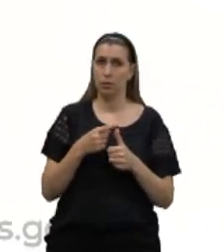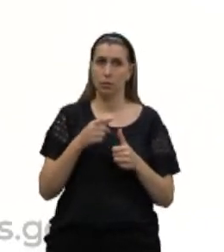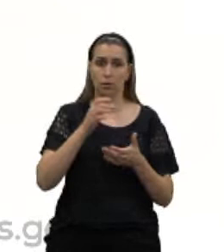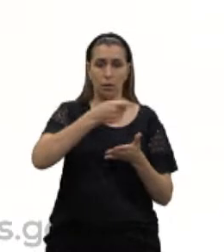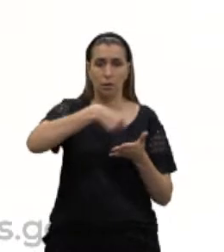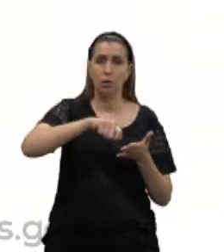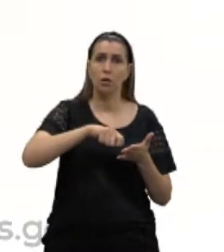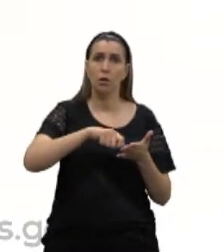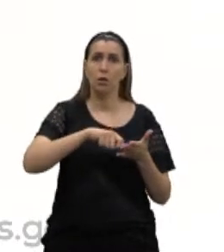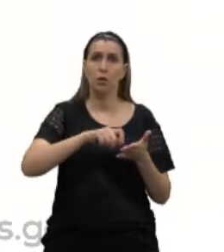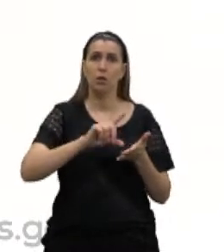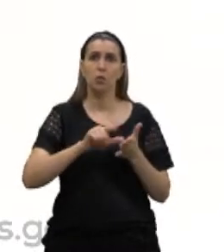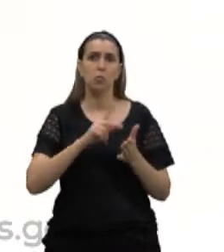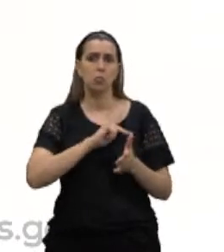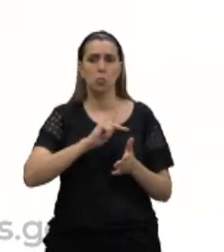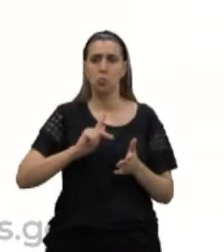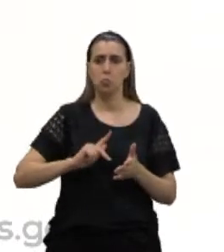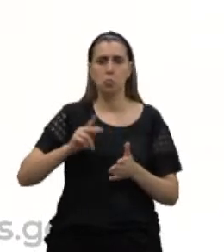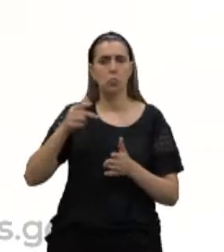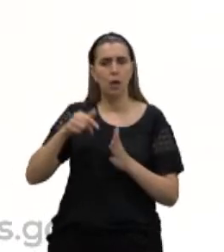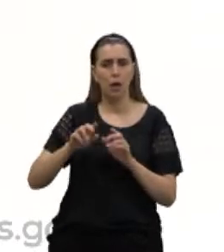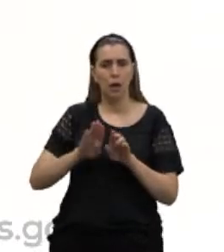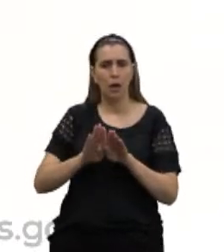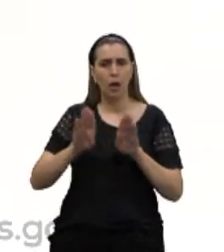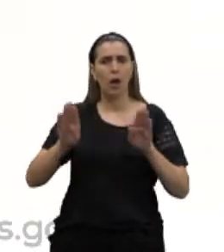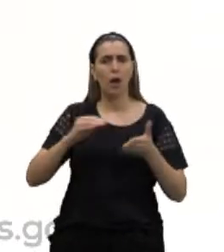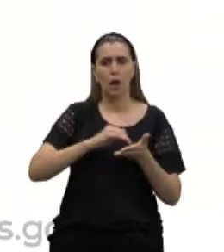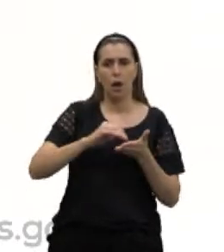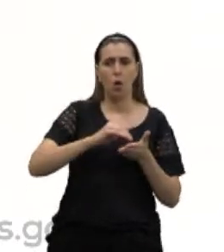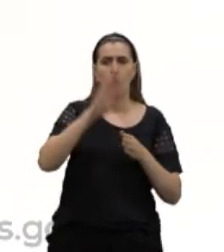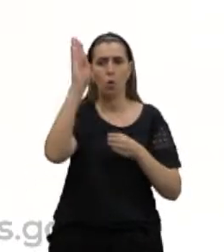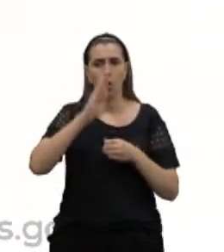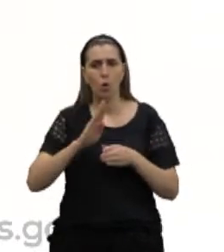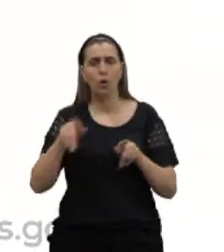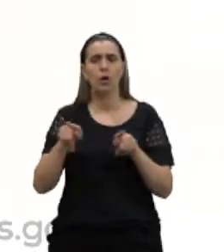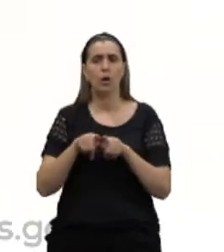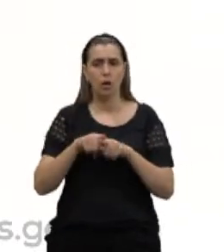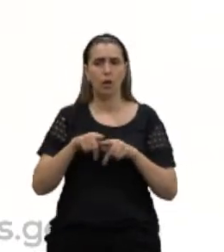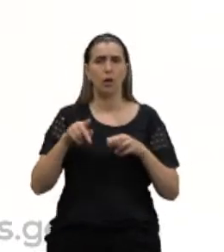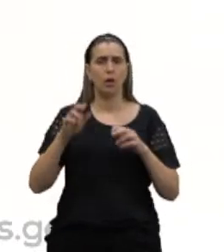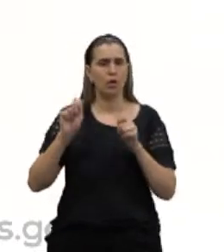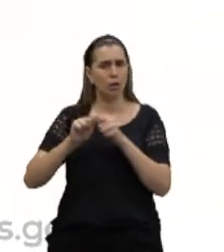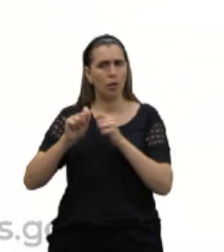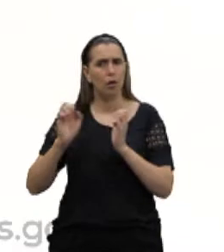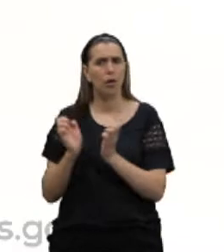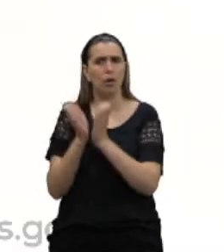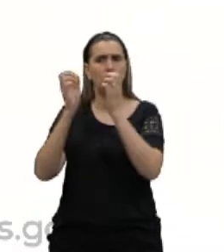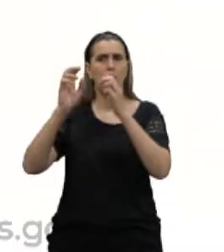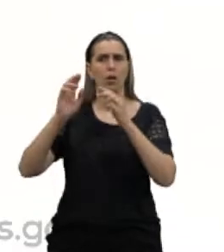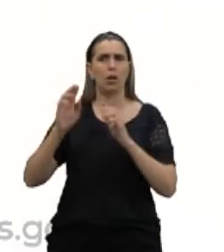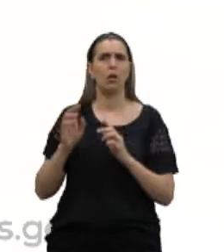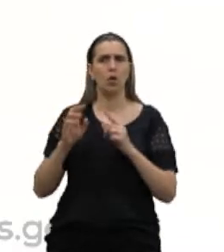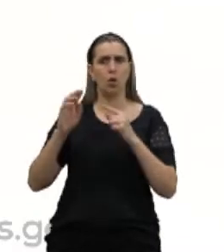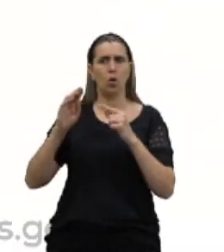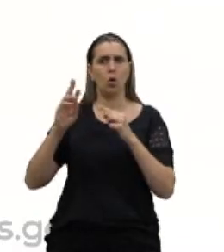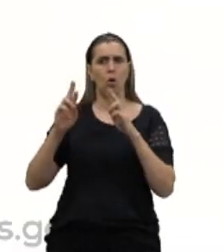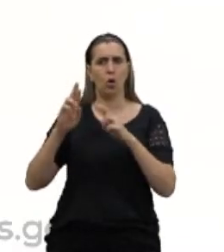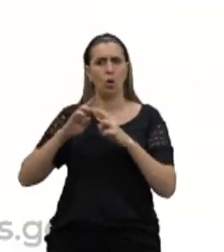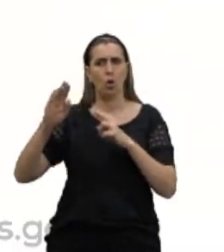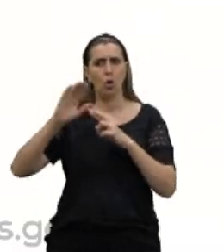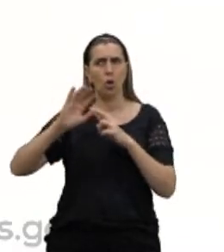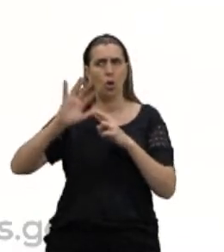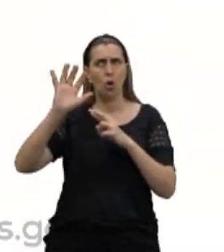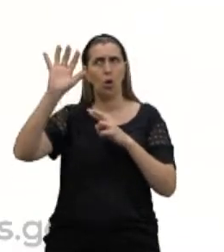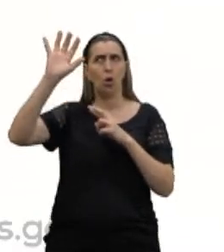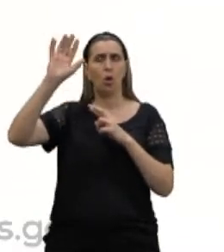correção. Presidente prevê abrir escritório no Brasil e realizar evento na Rocinha, porque não dá para transformar evento